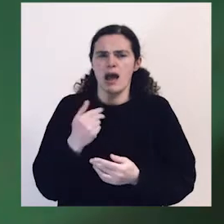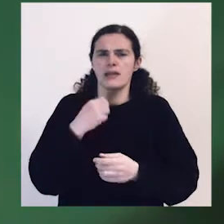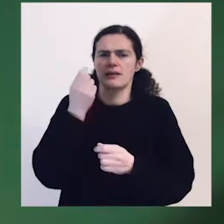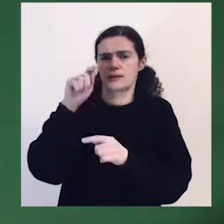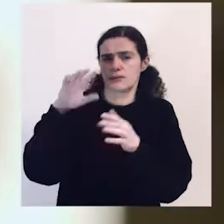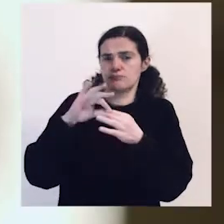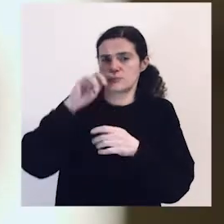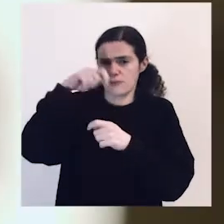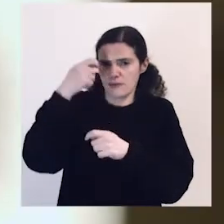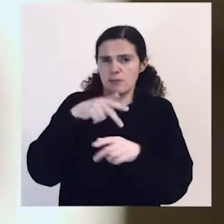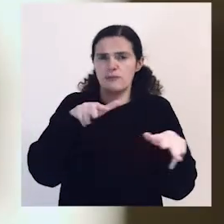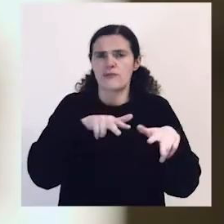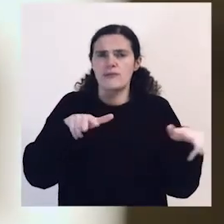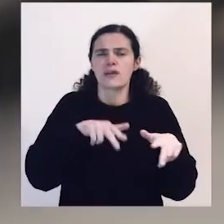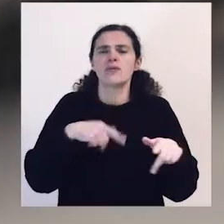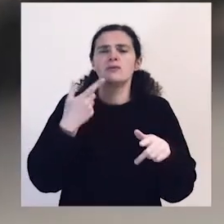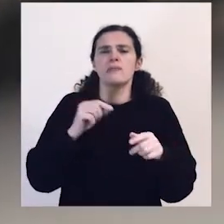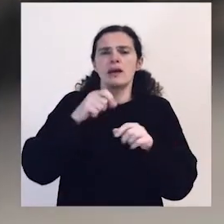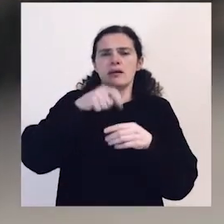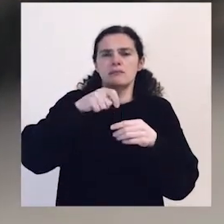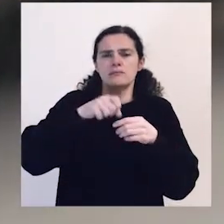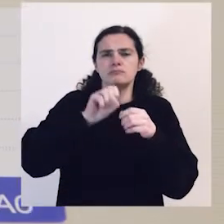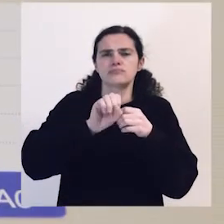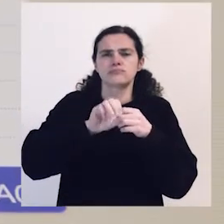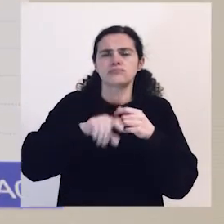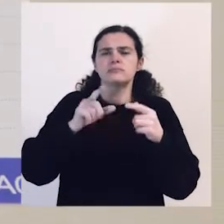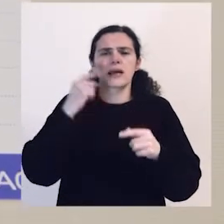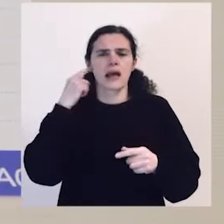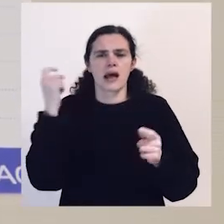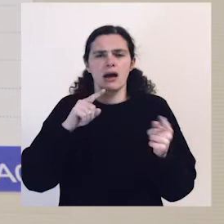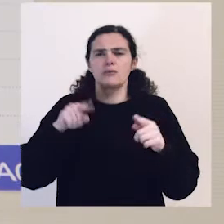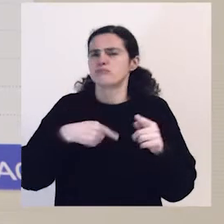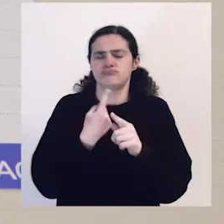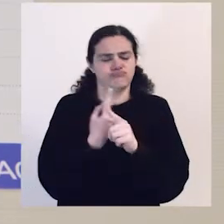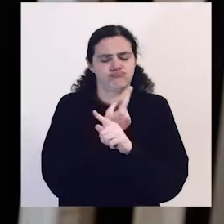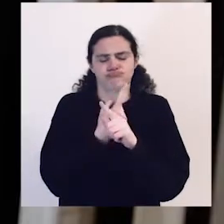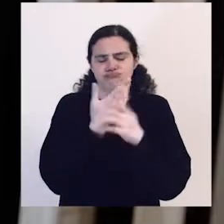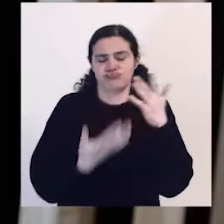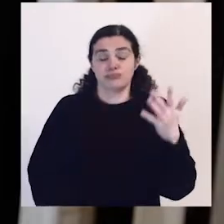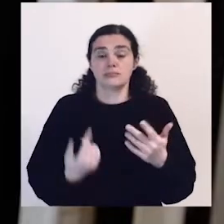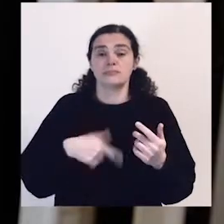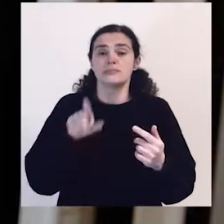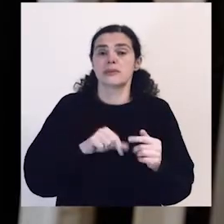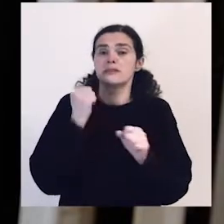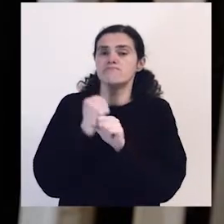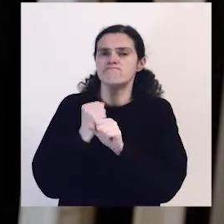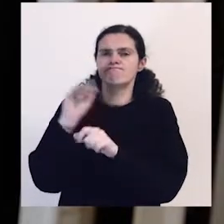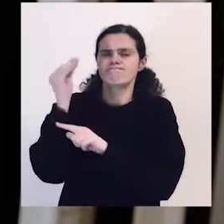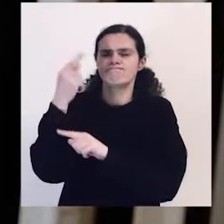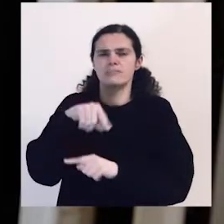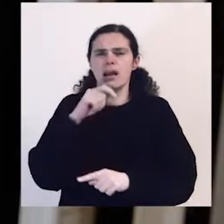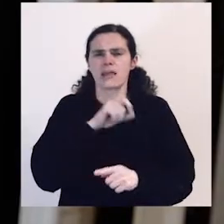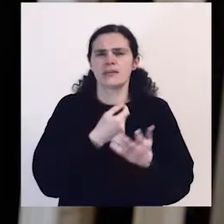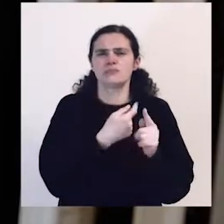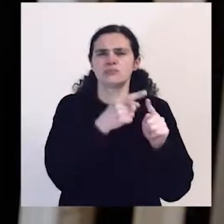o filme, vídeo, obras em diapositivos, obras em áudio, etc. Temos também obras executadas numa